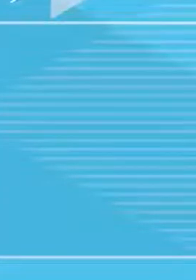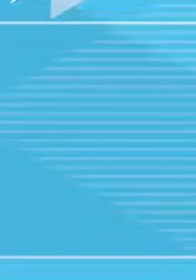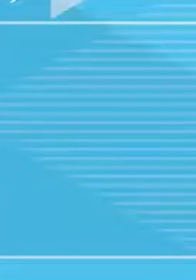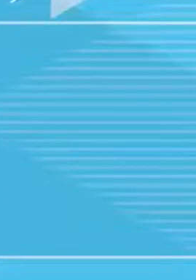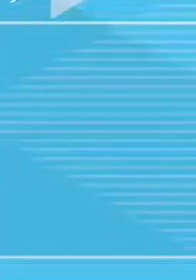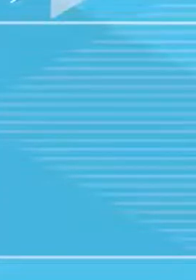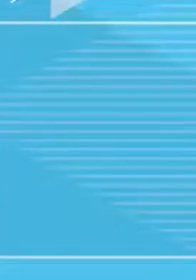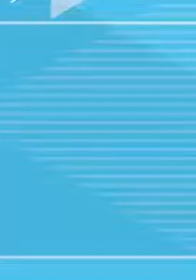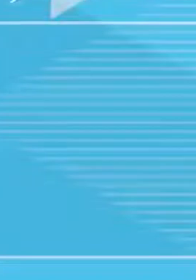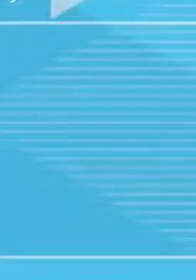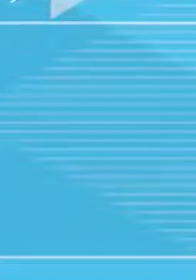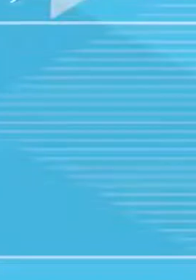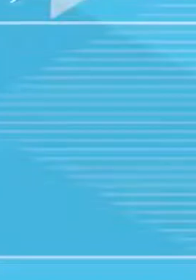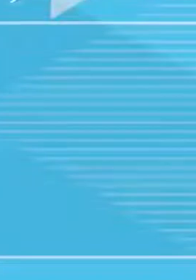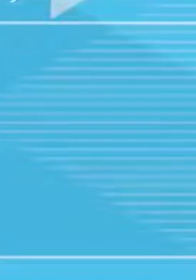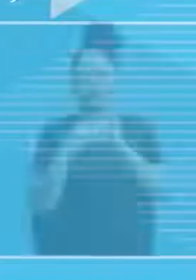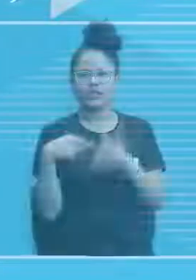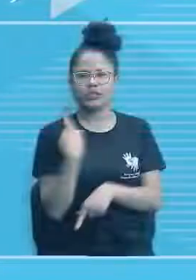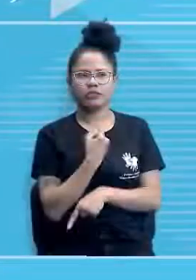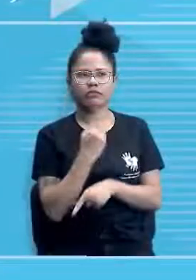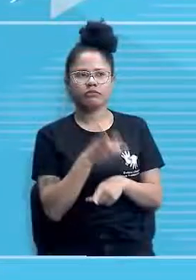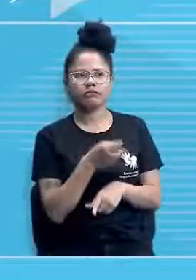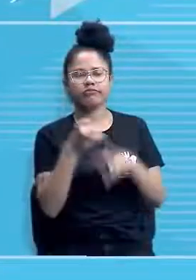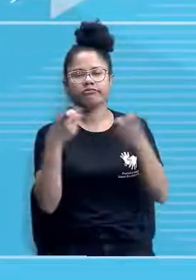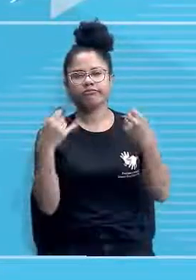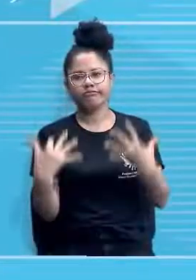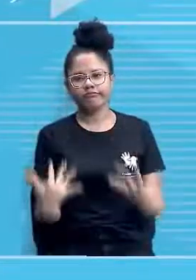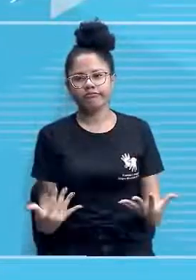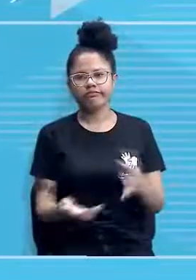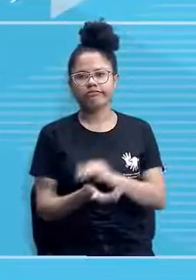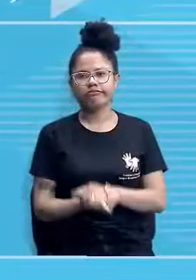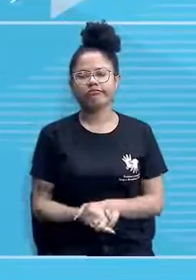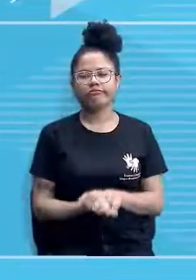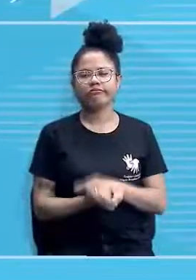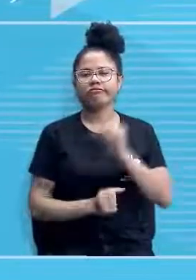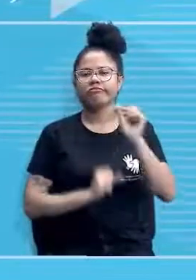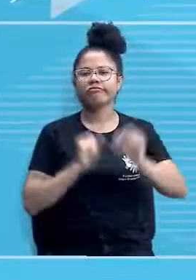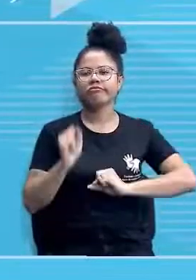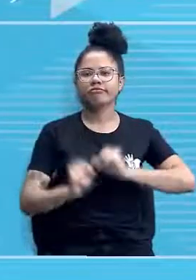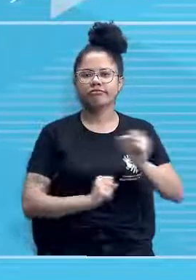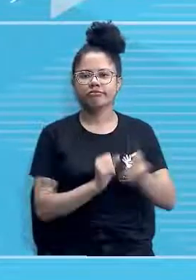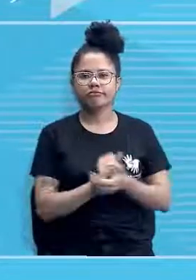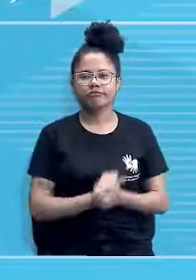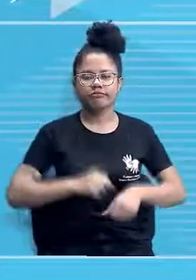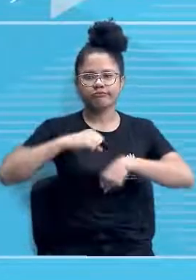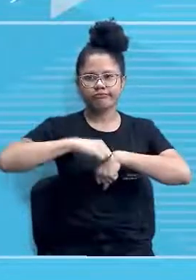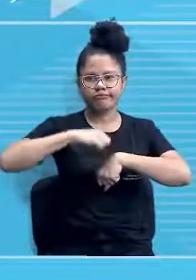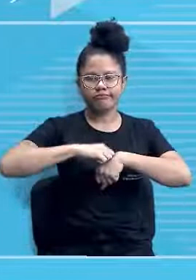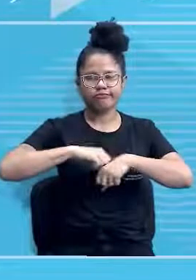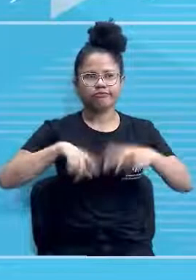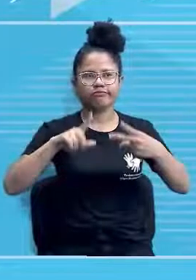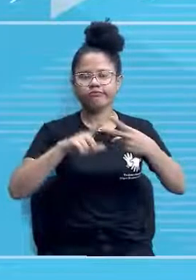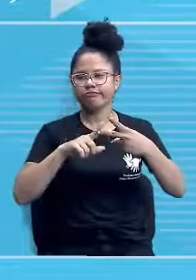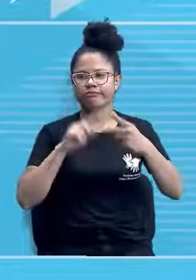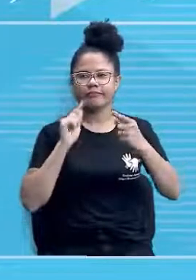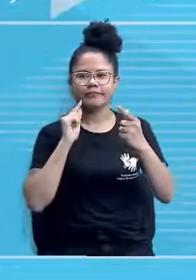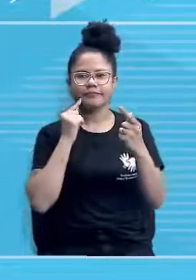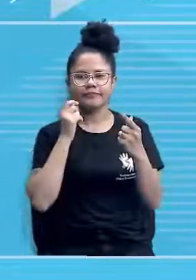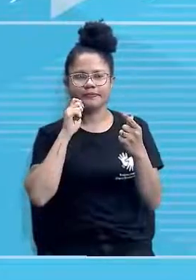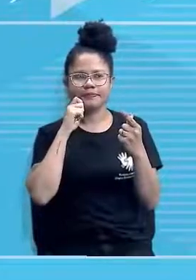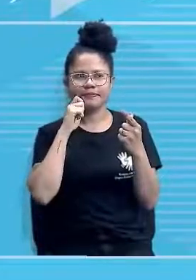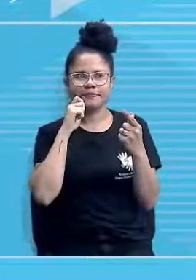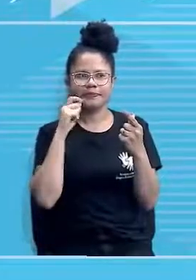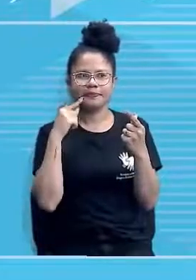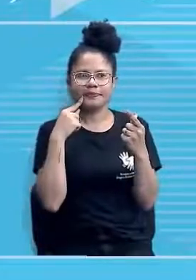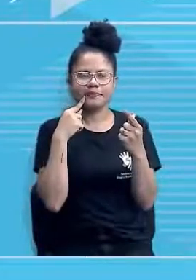né dos compostos orgânicos nós falamos aí que a Justamente a solubilidade acidez ponte